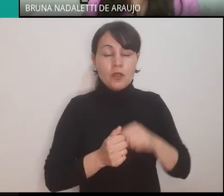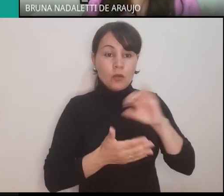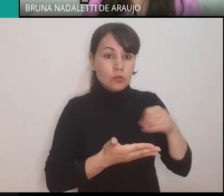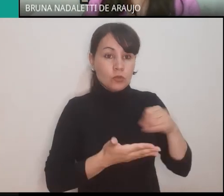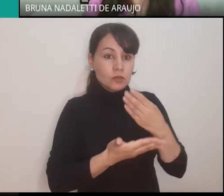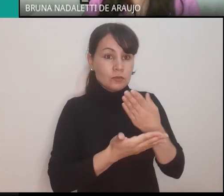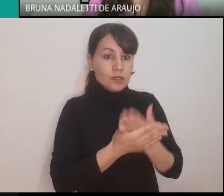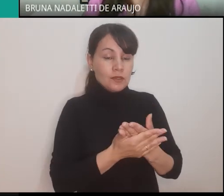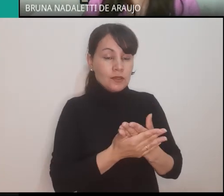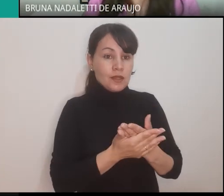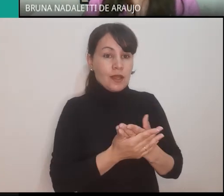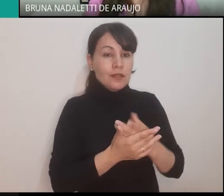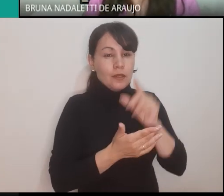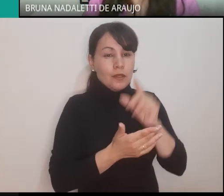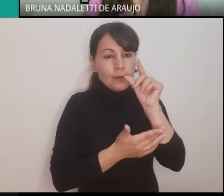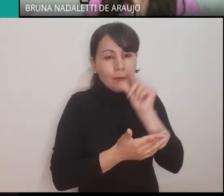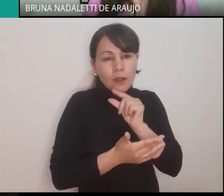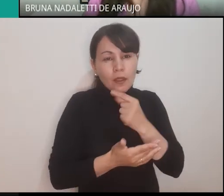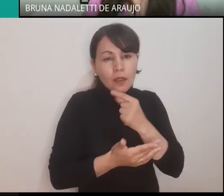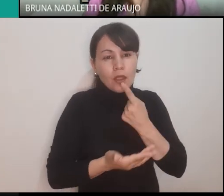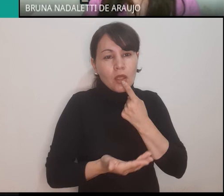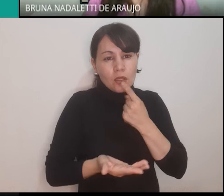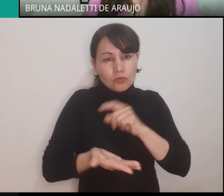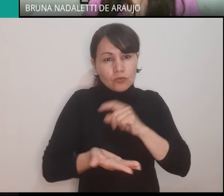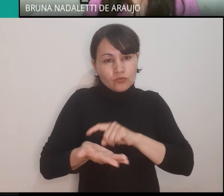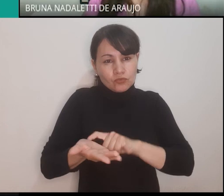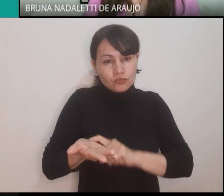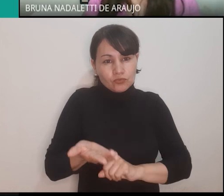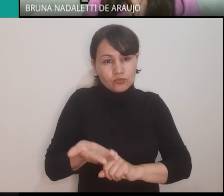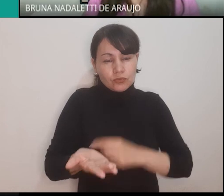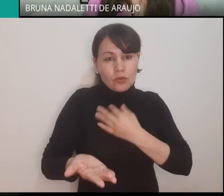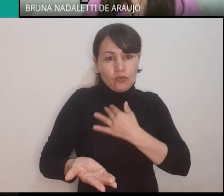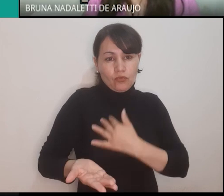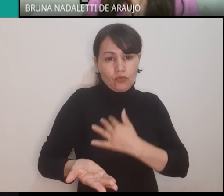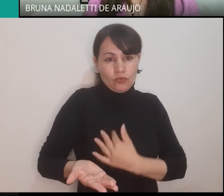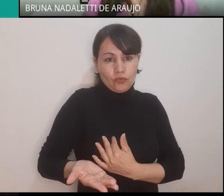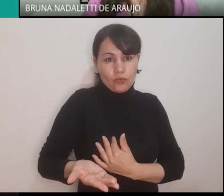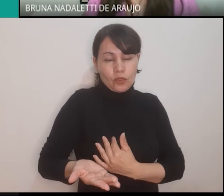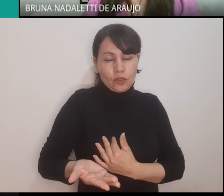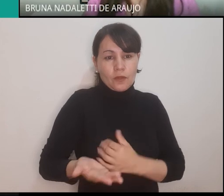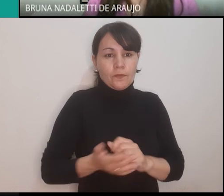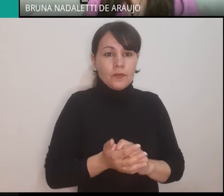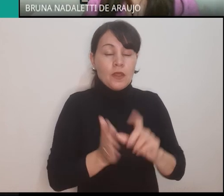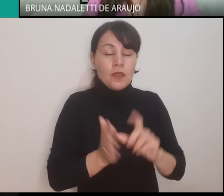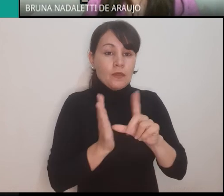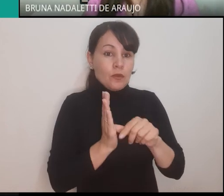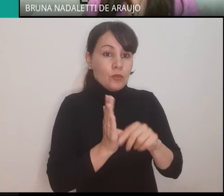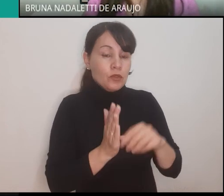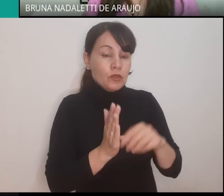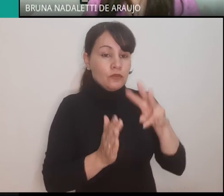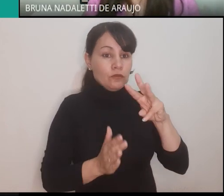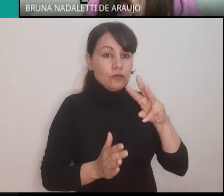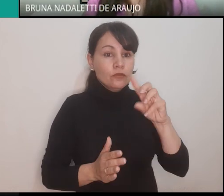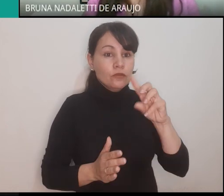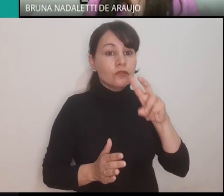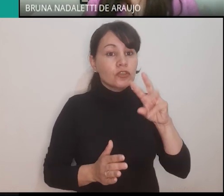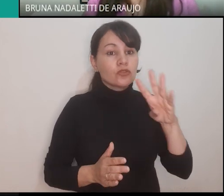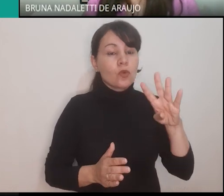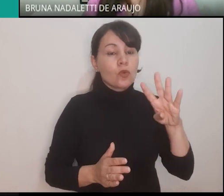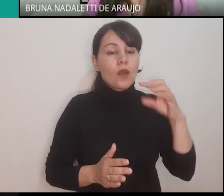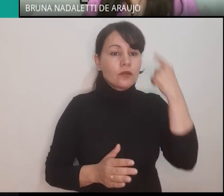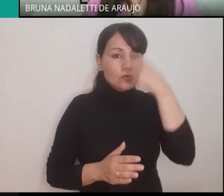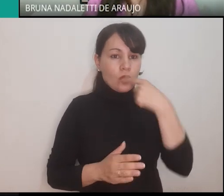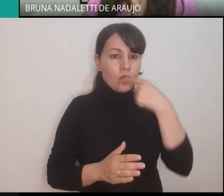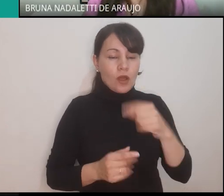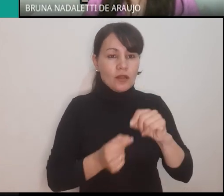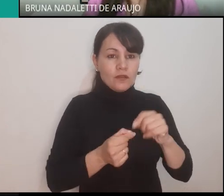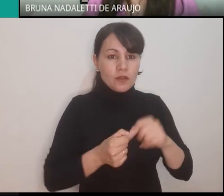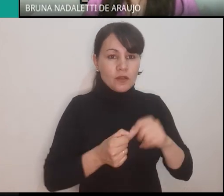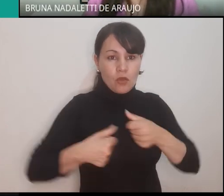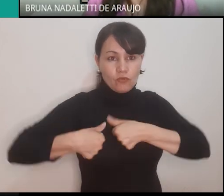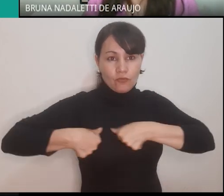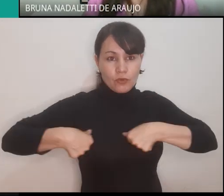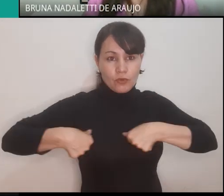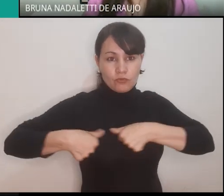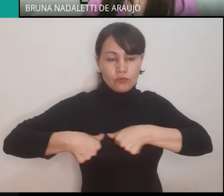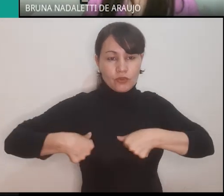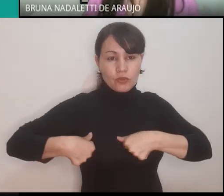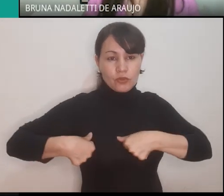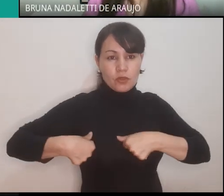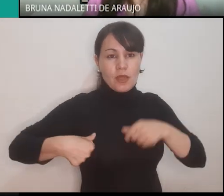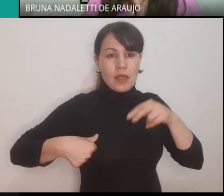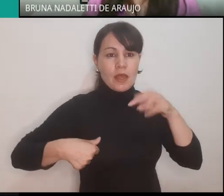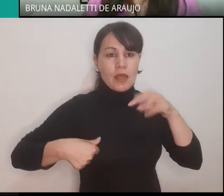de pequeno sangramento. Após 24 horas da passagem do catéter, realizar curativo com filme